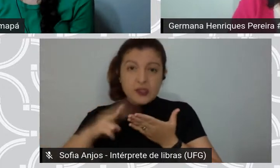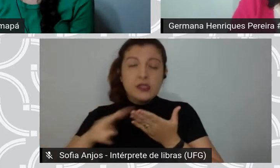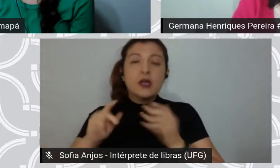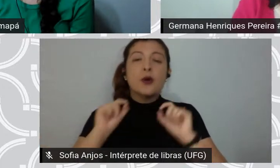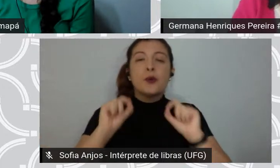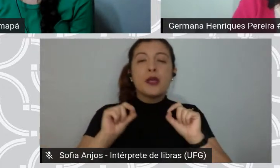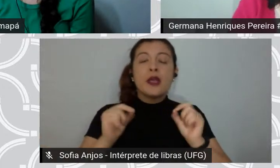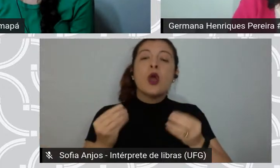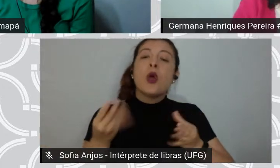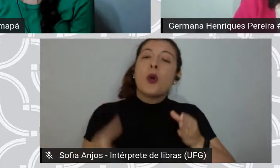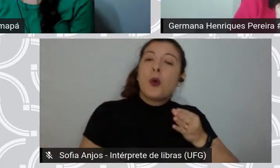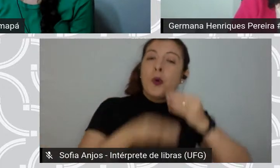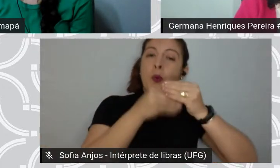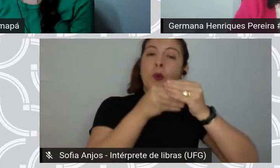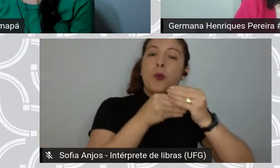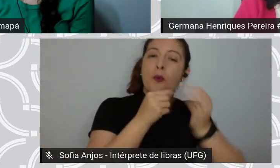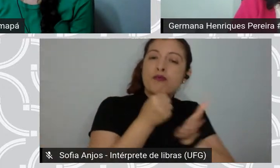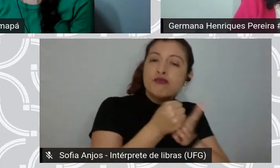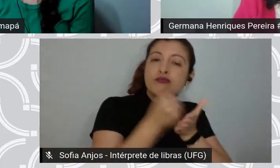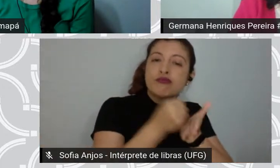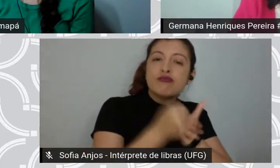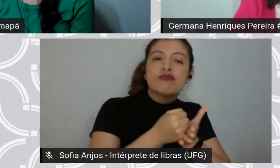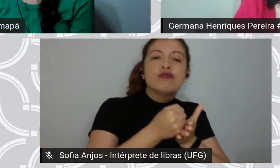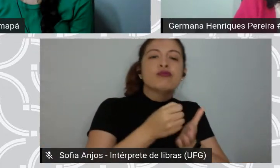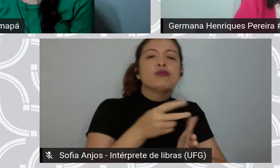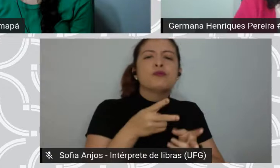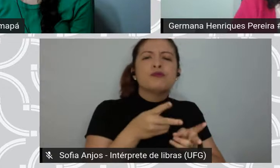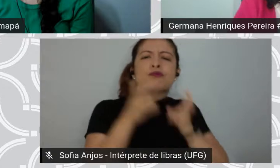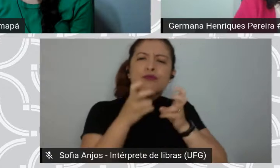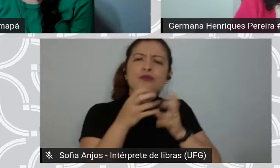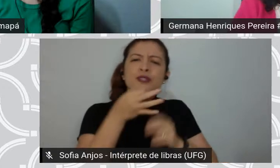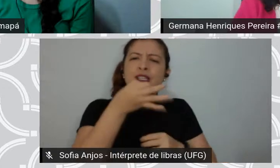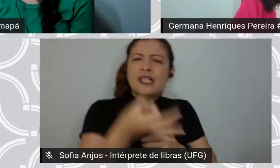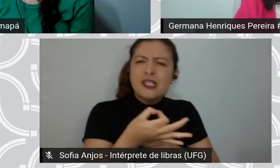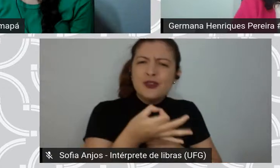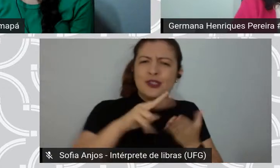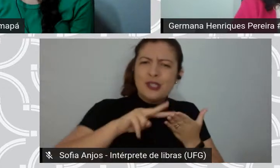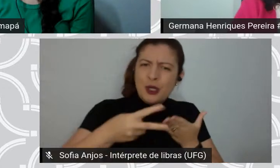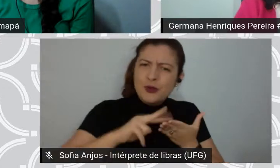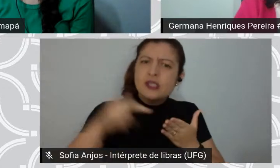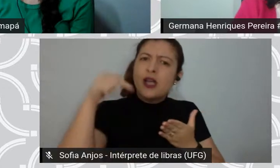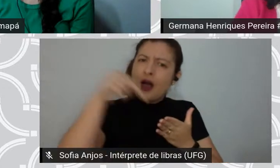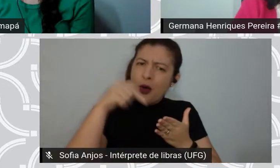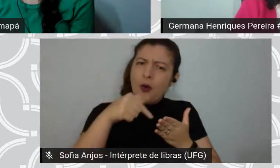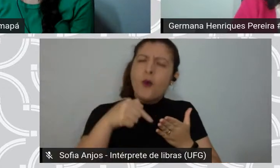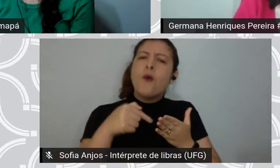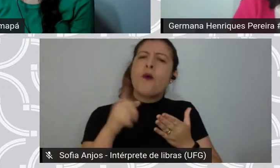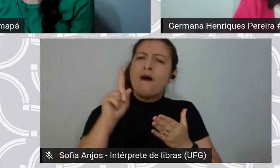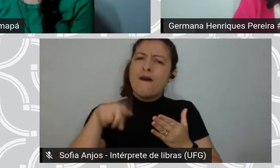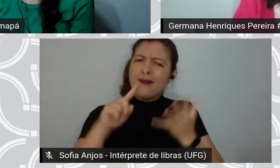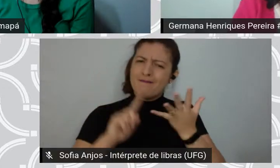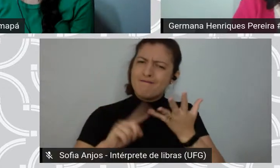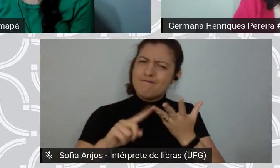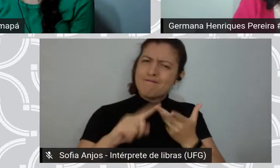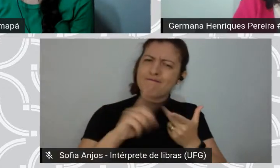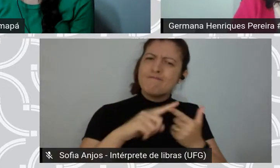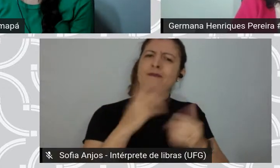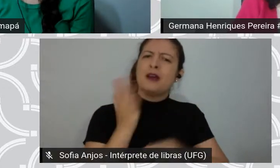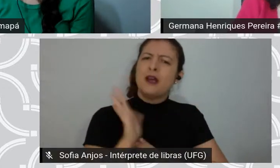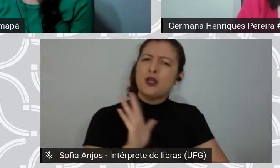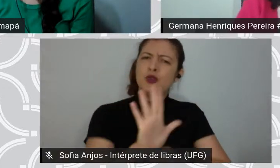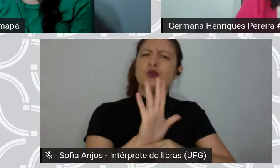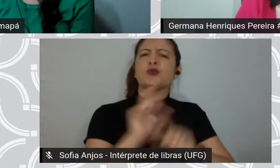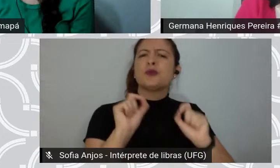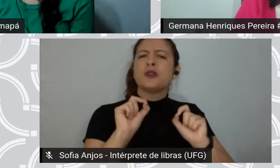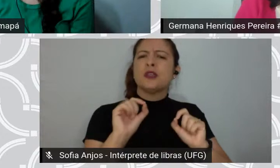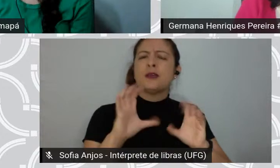crítico e a tradução são, desse modo, armas na luta para e pelo capital literário.